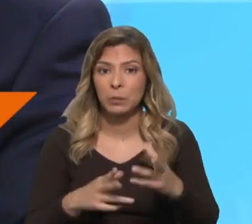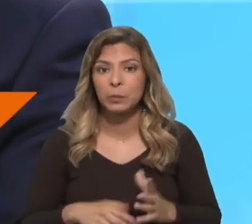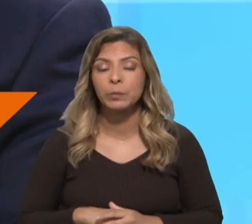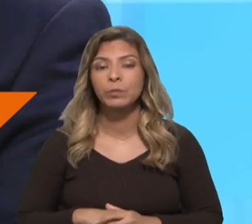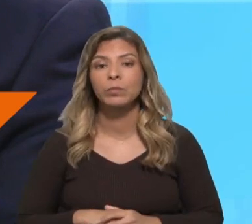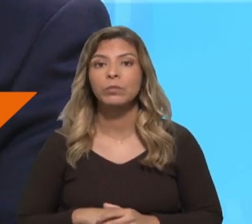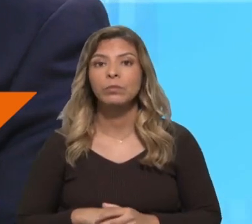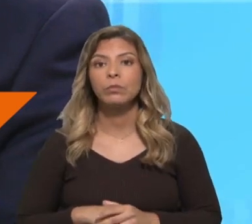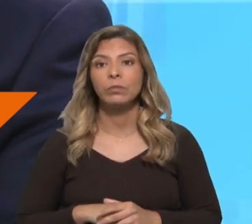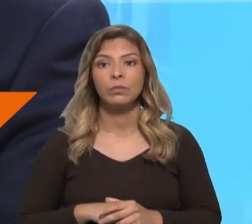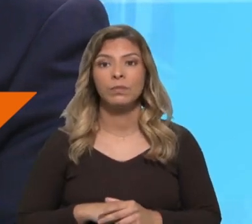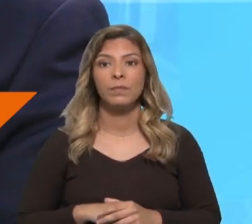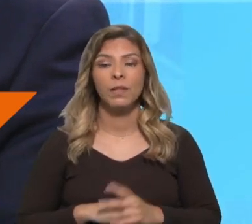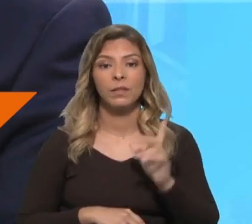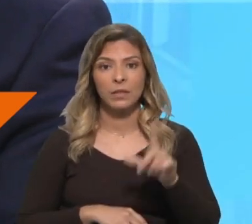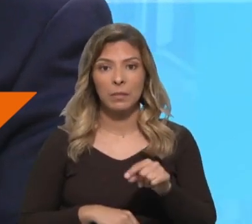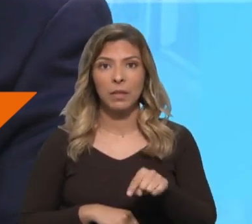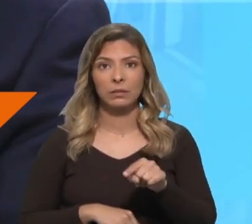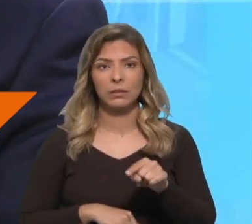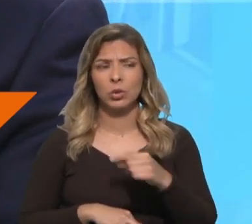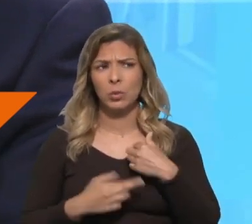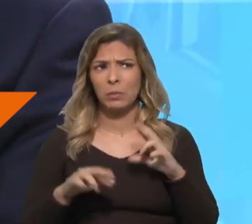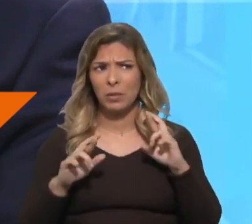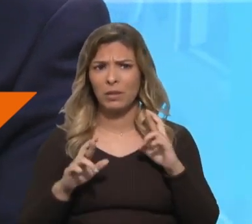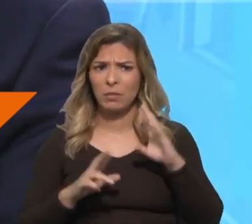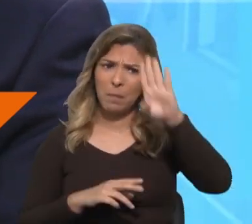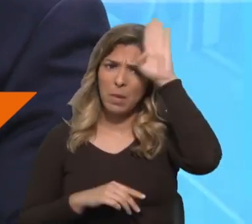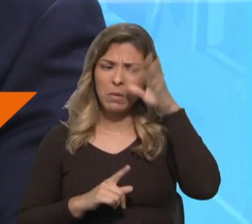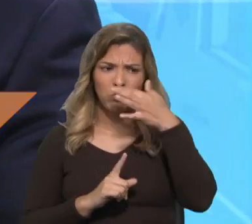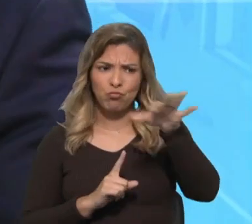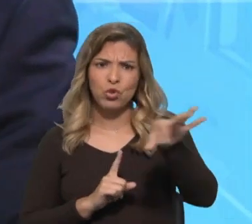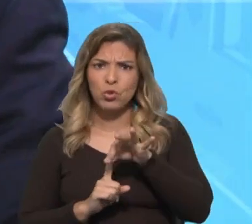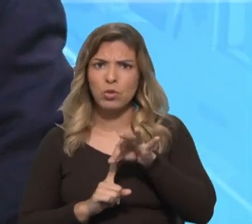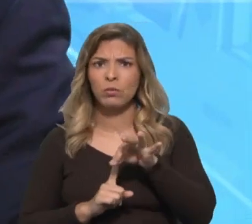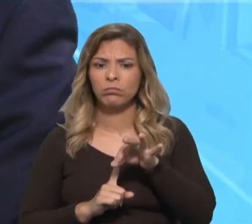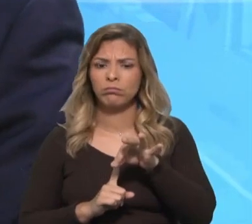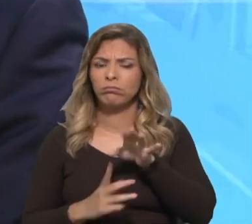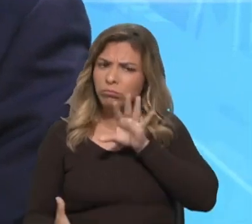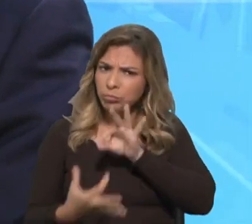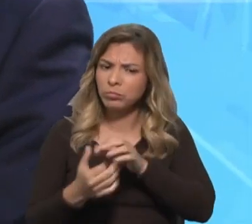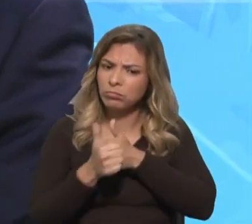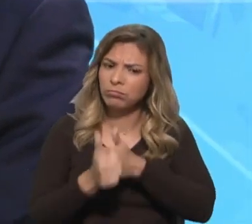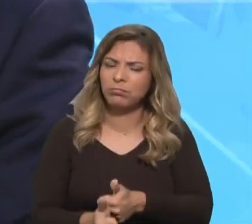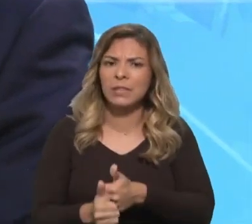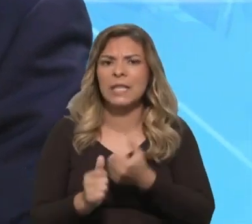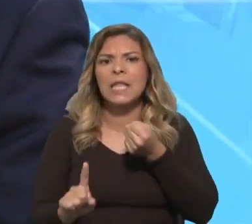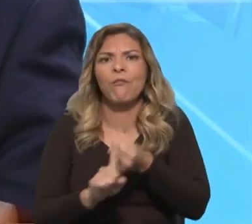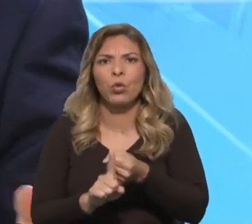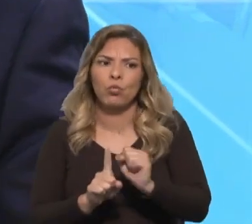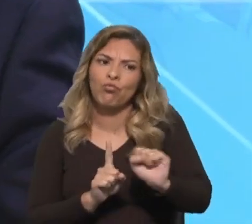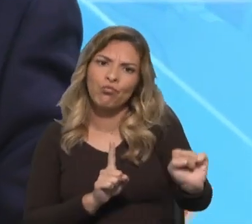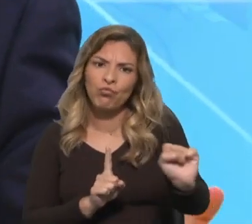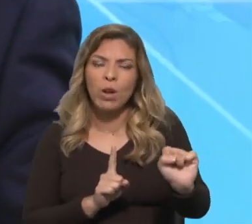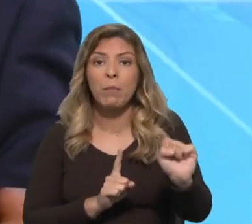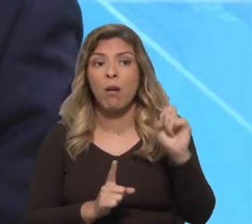que conseguirão eleger um Papa que responda aos desafios do tempo presente, como